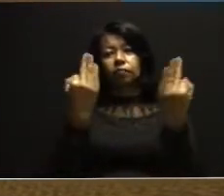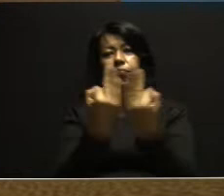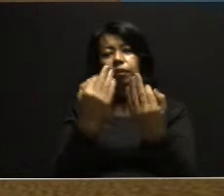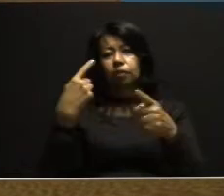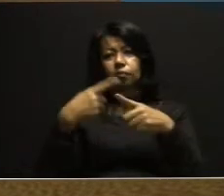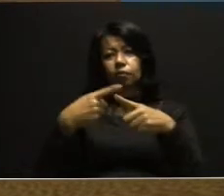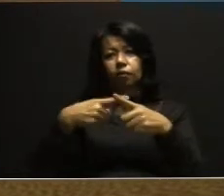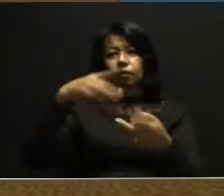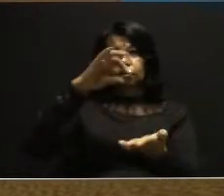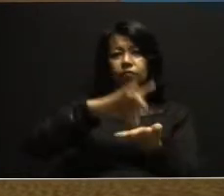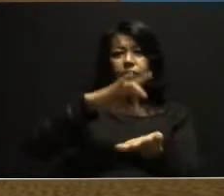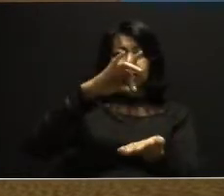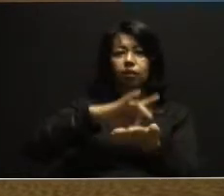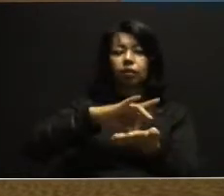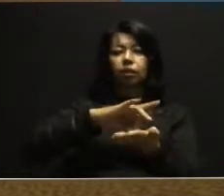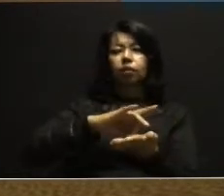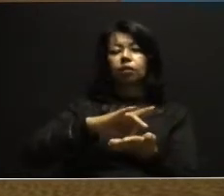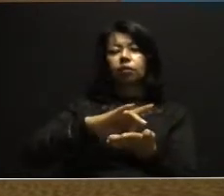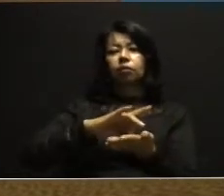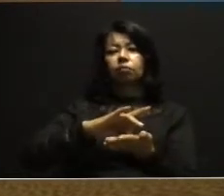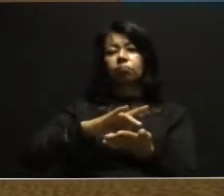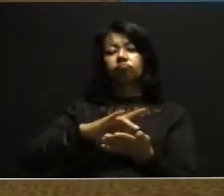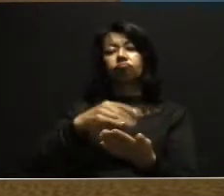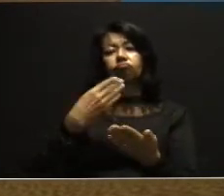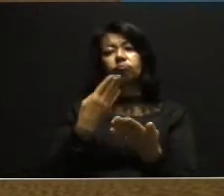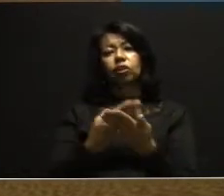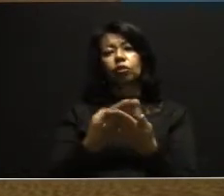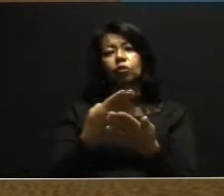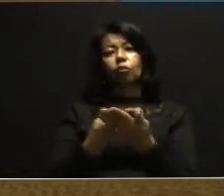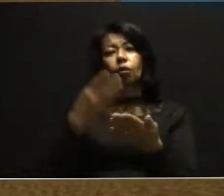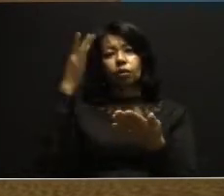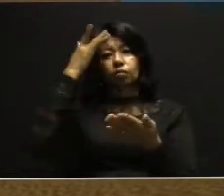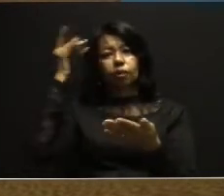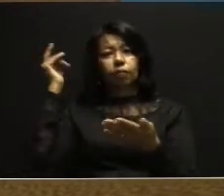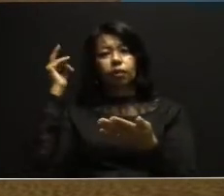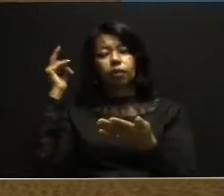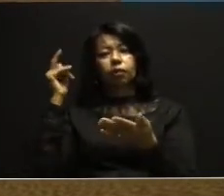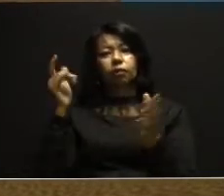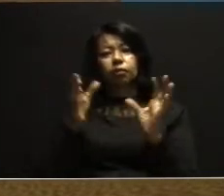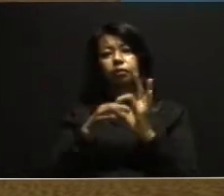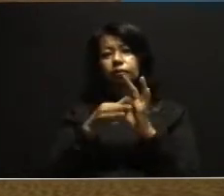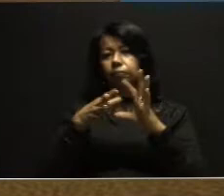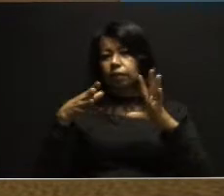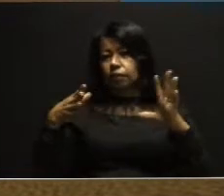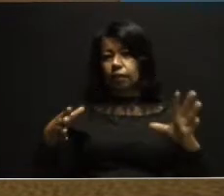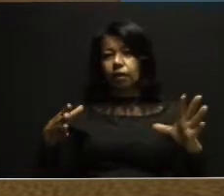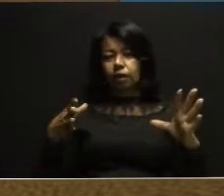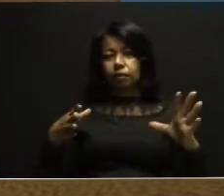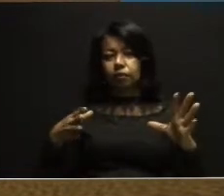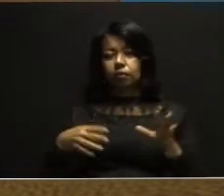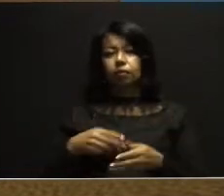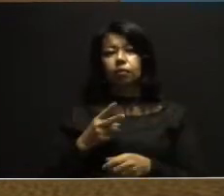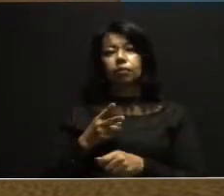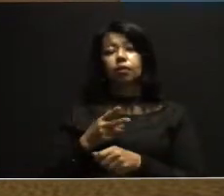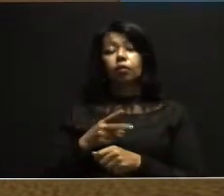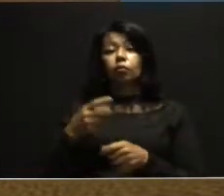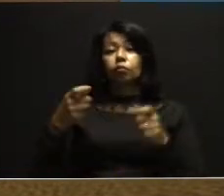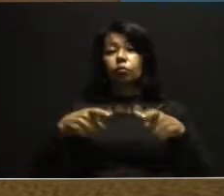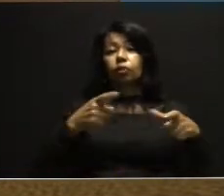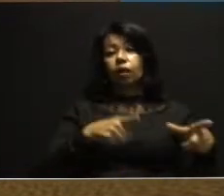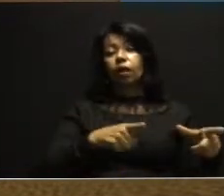são verdadeiras escolas do amanhã, são escolas de liberdade, são centros